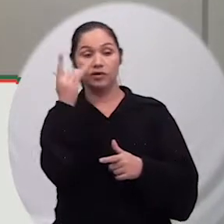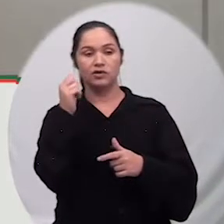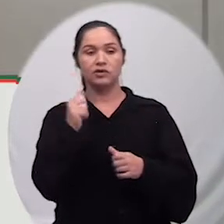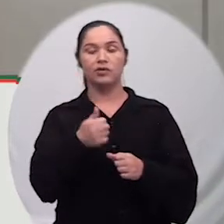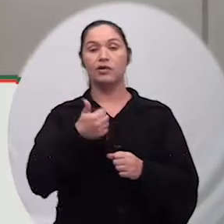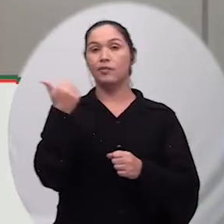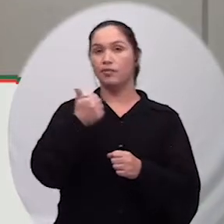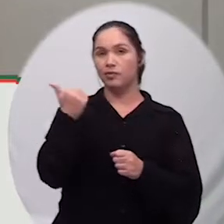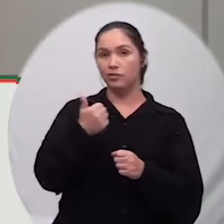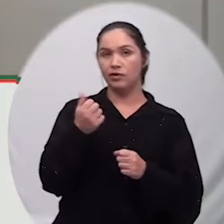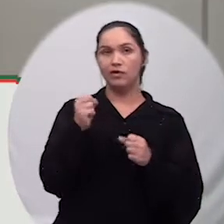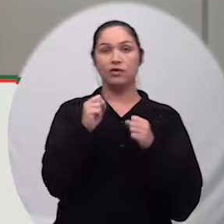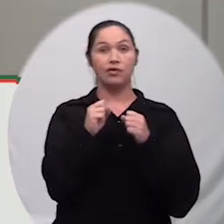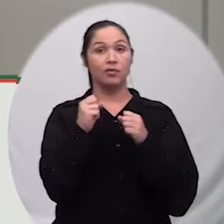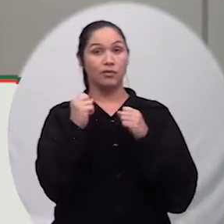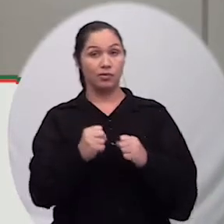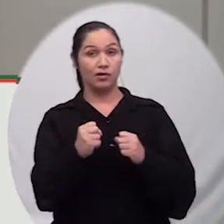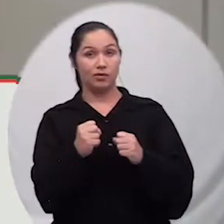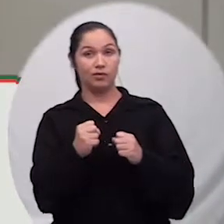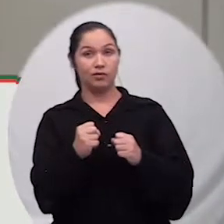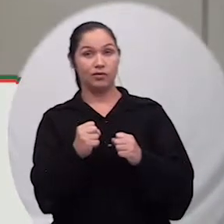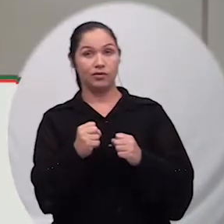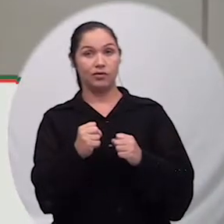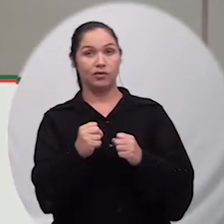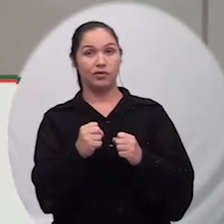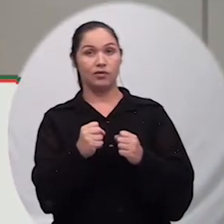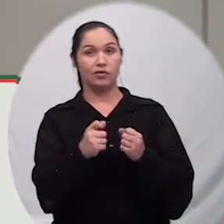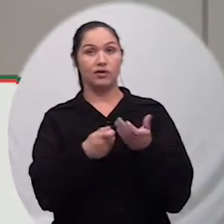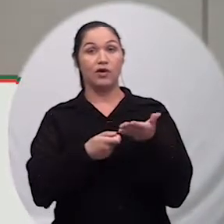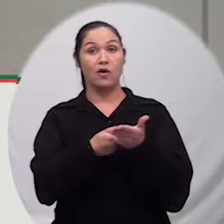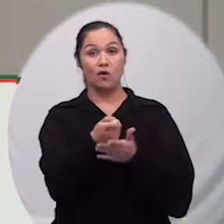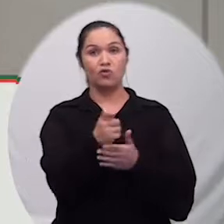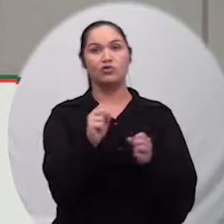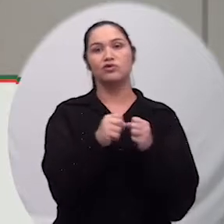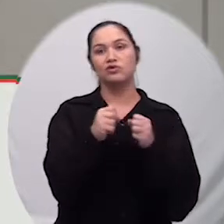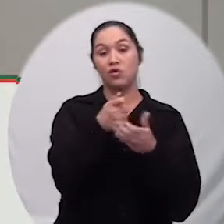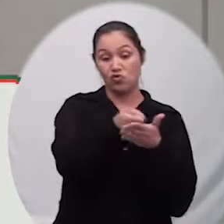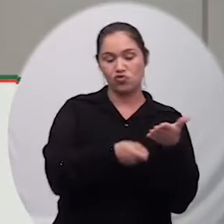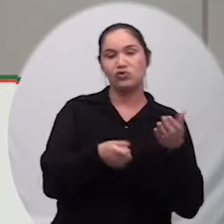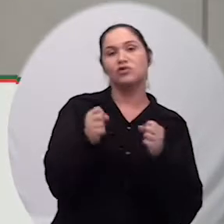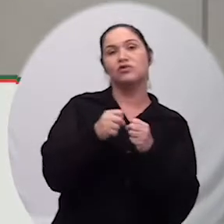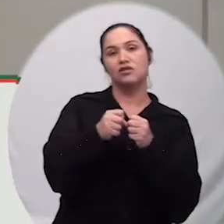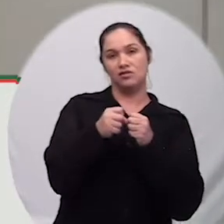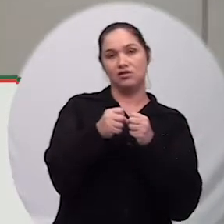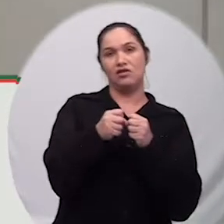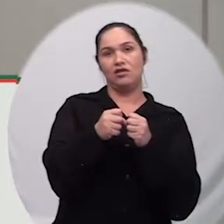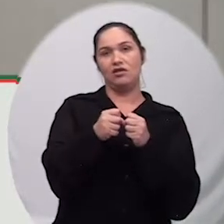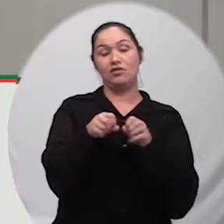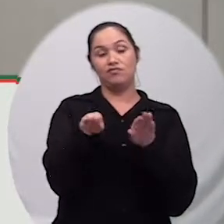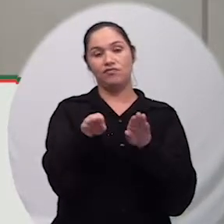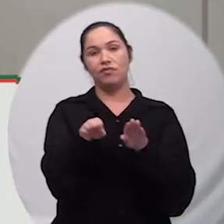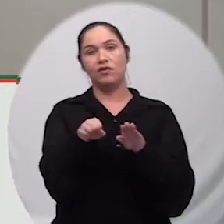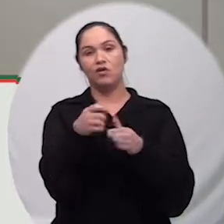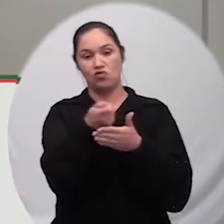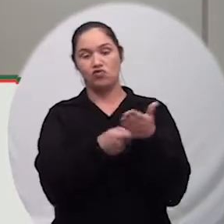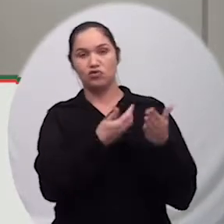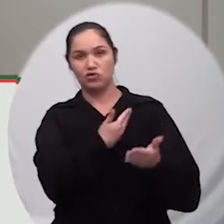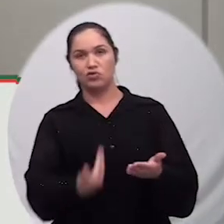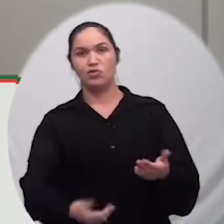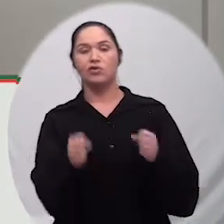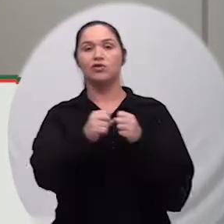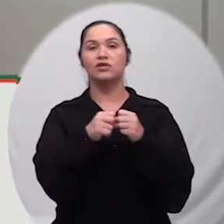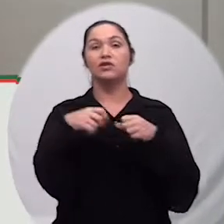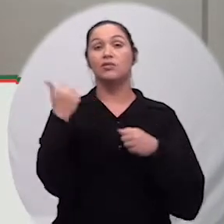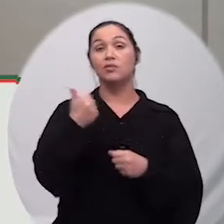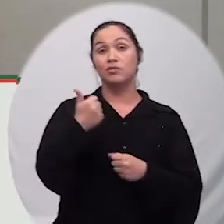público, fazer matrícula em universidades e assim por diante. Para que as pessoas façam o exame. Faça o exame, se der positivo, faça um